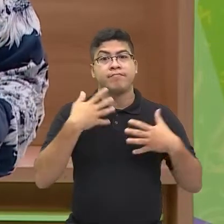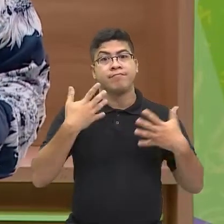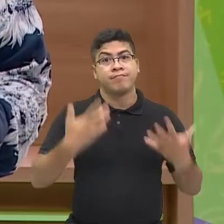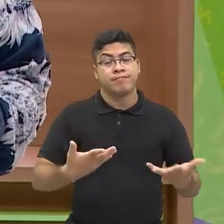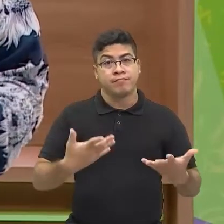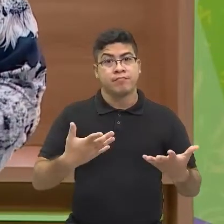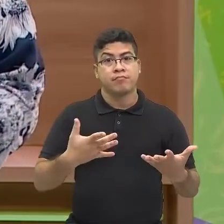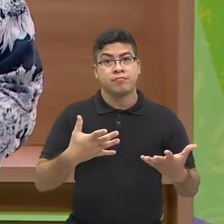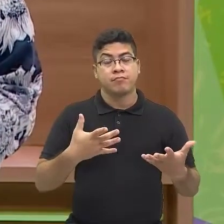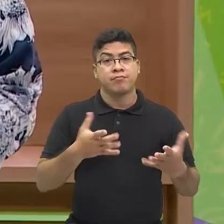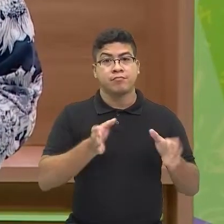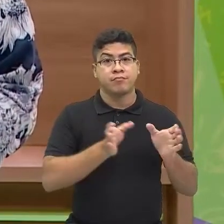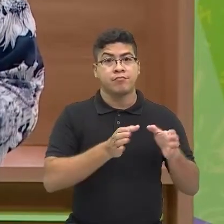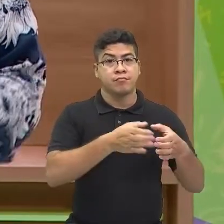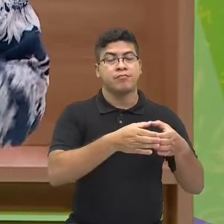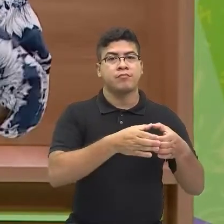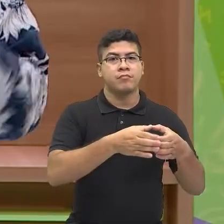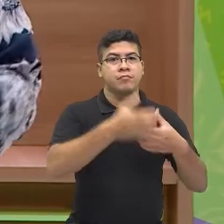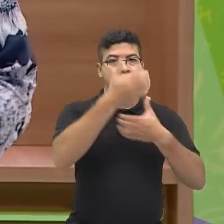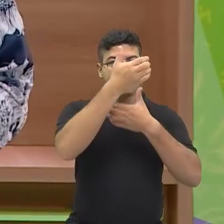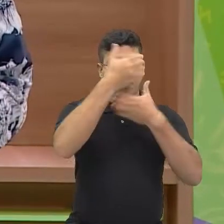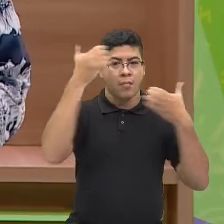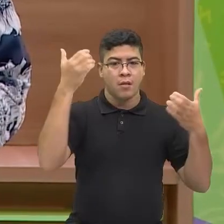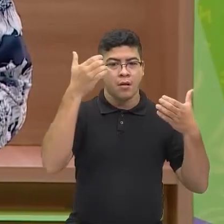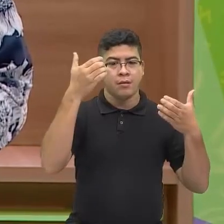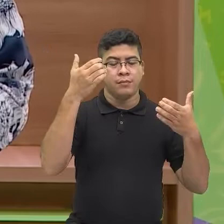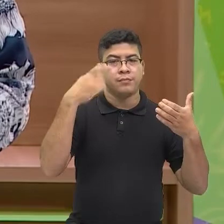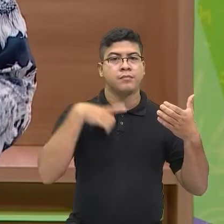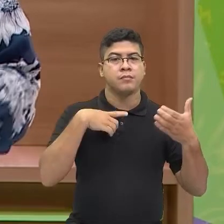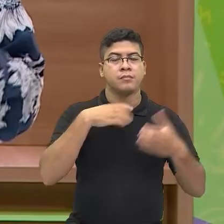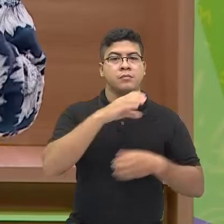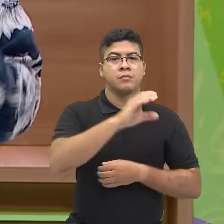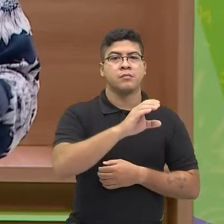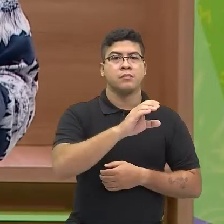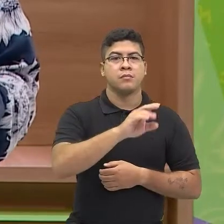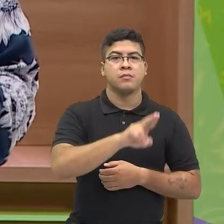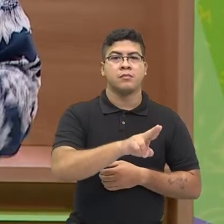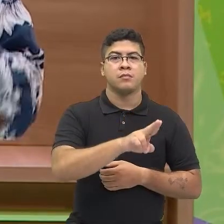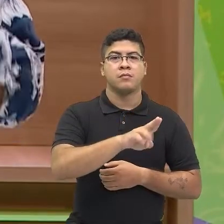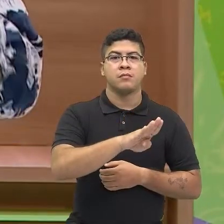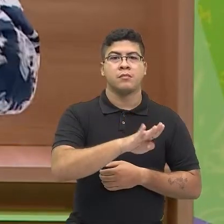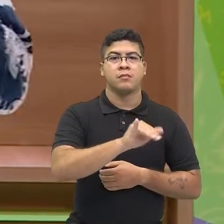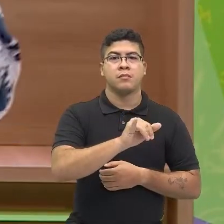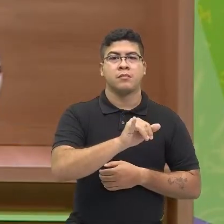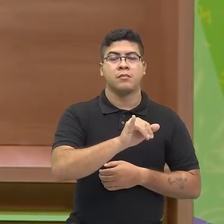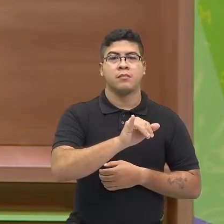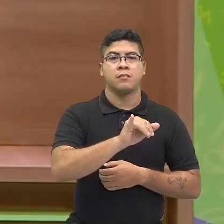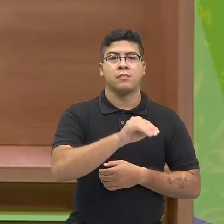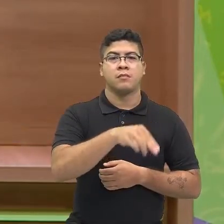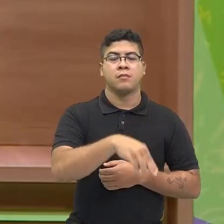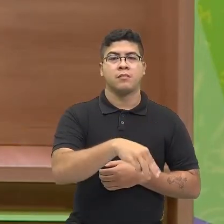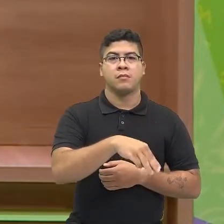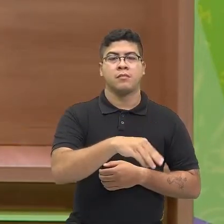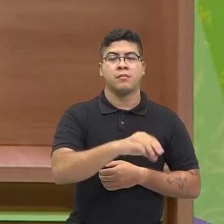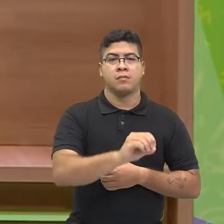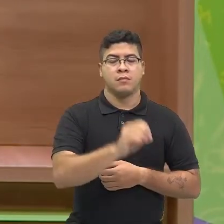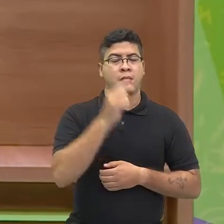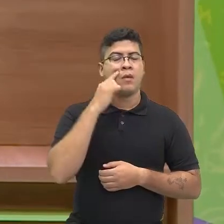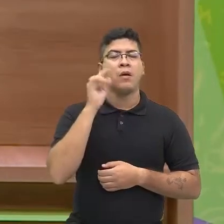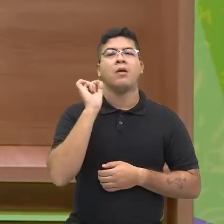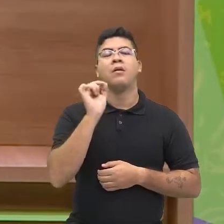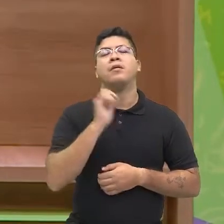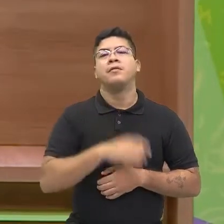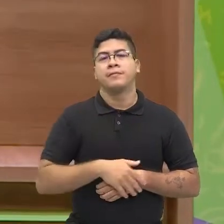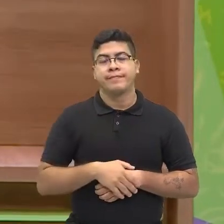movimento artístico cubista, o que acontecia com o movimento cubista? O movimento cubista detectou que todas